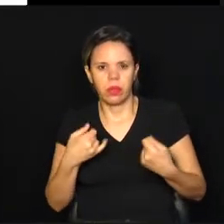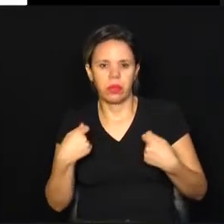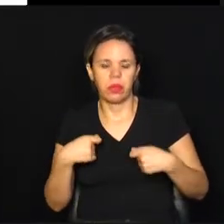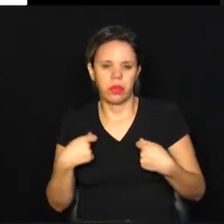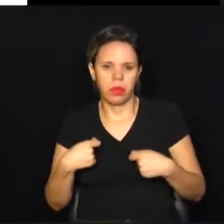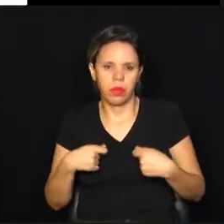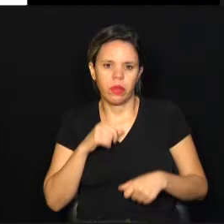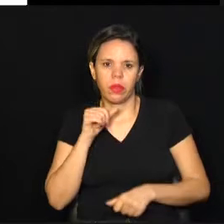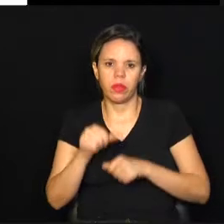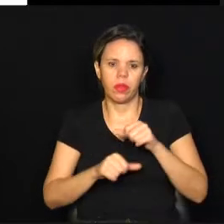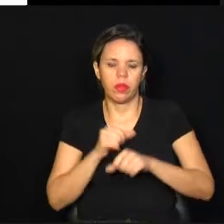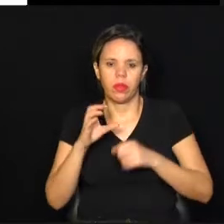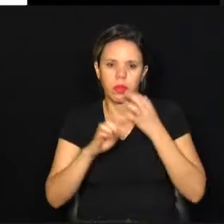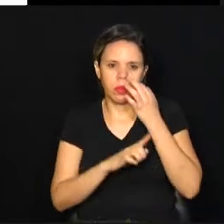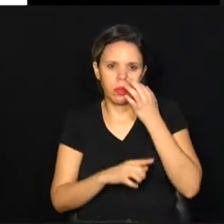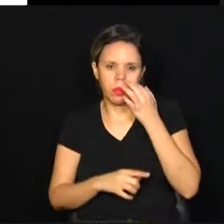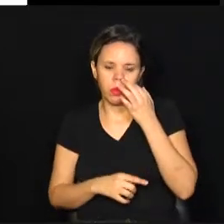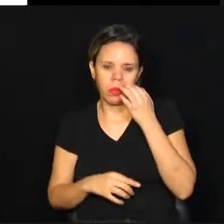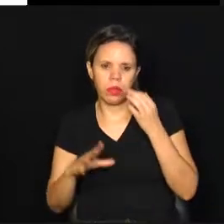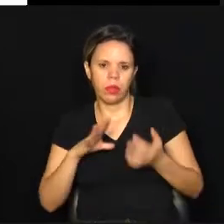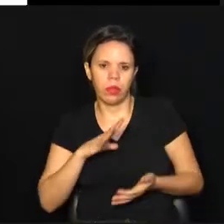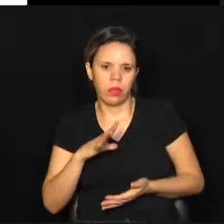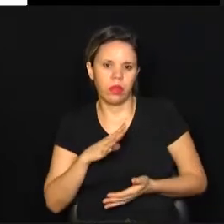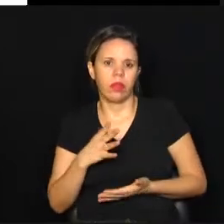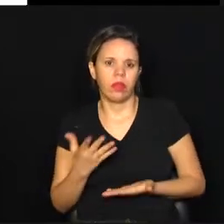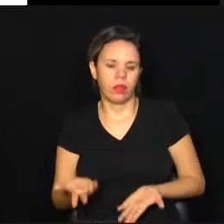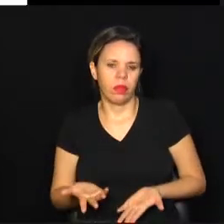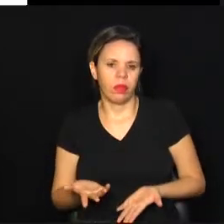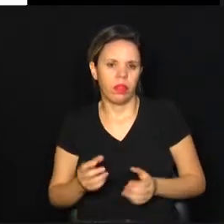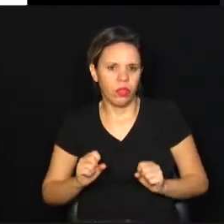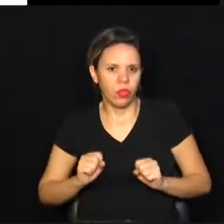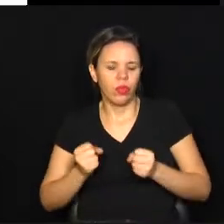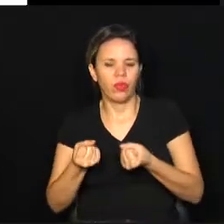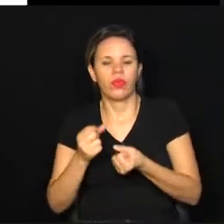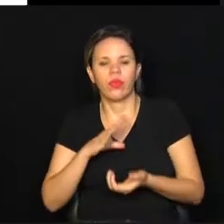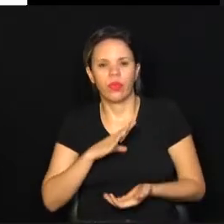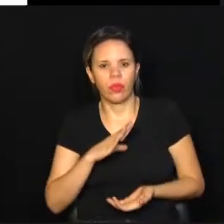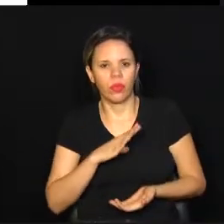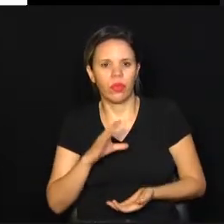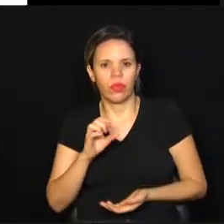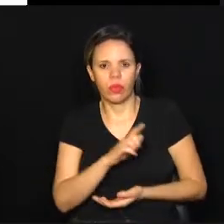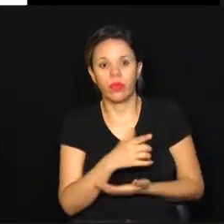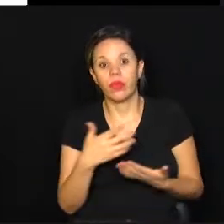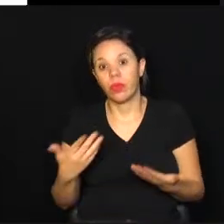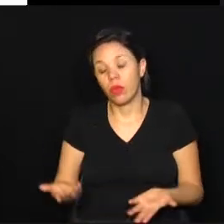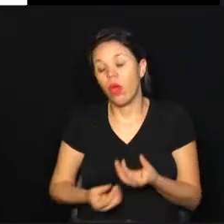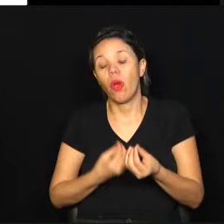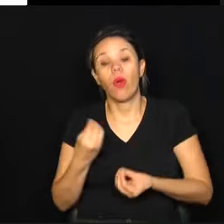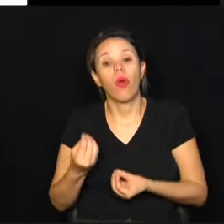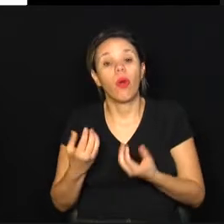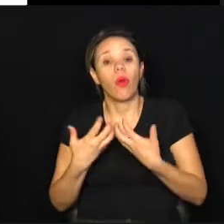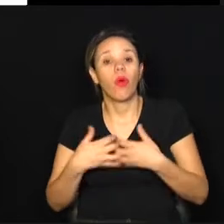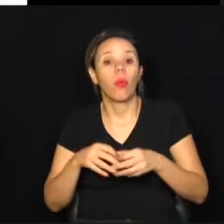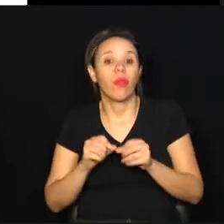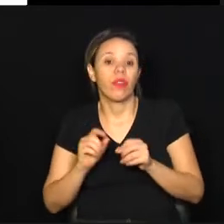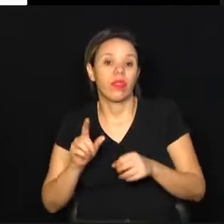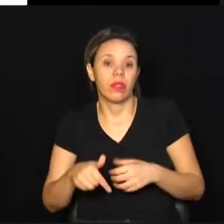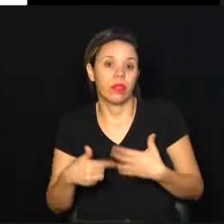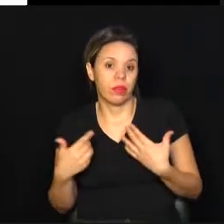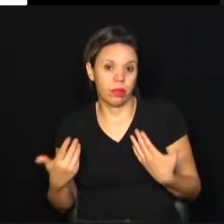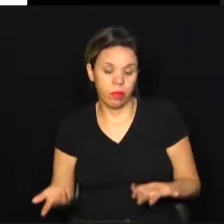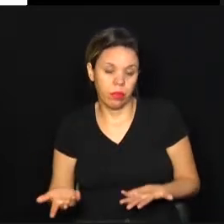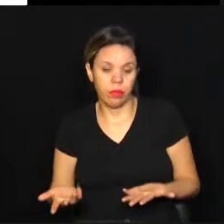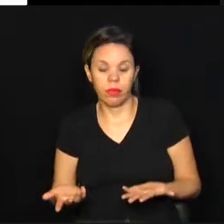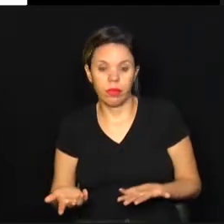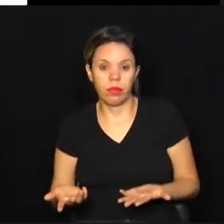precisamos transformar o Campo Grande numa centralidade, ou reforçar a centralidade do Campo Grande. Como fazer isso, né?